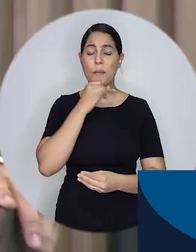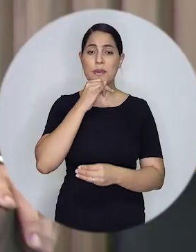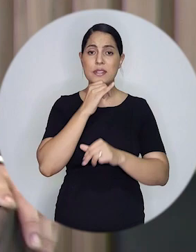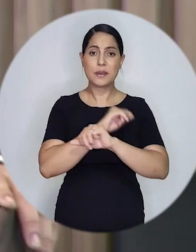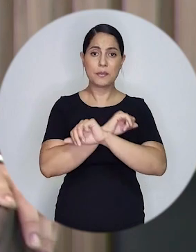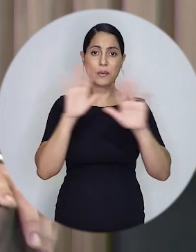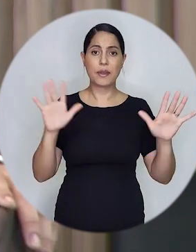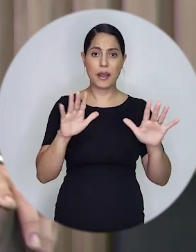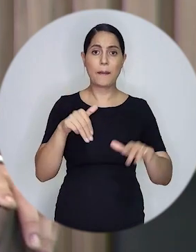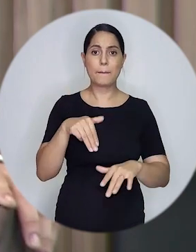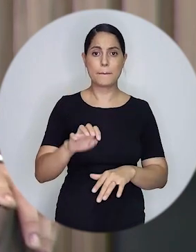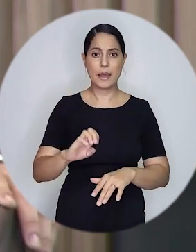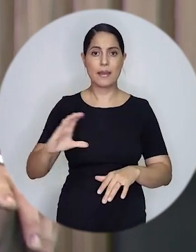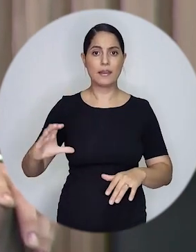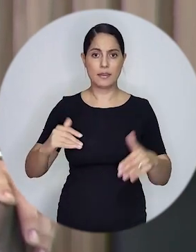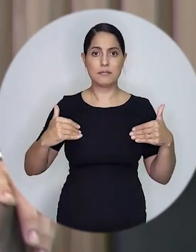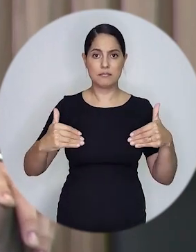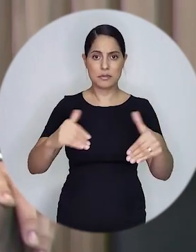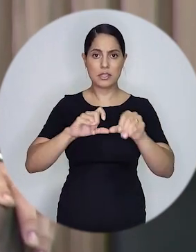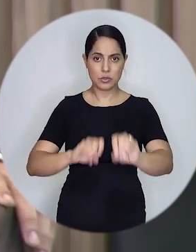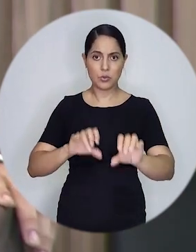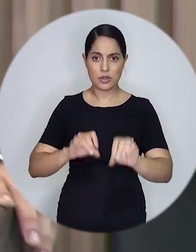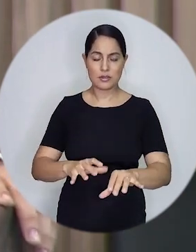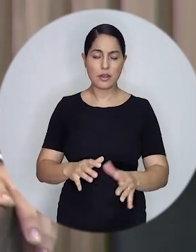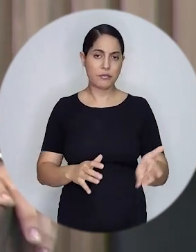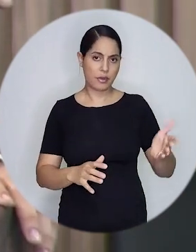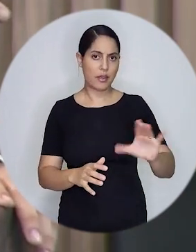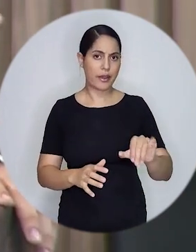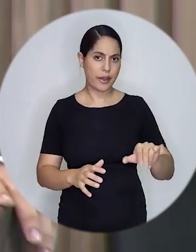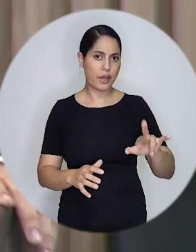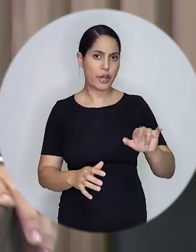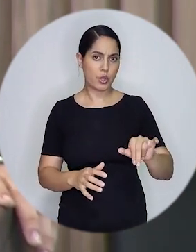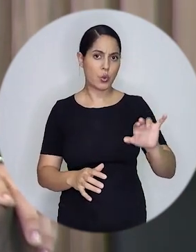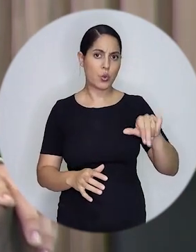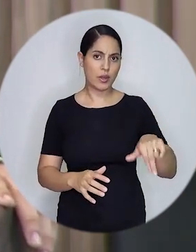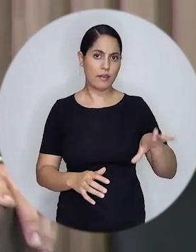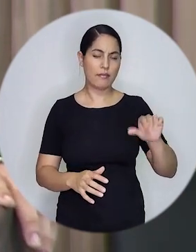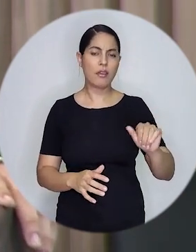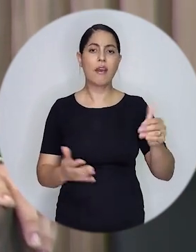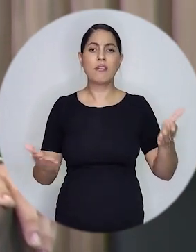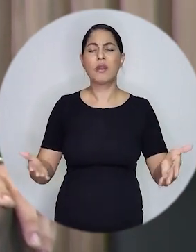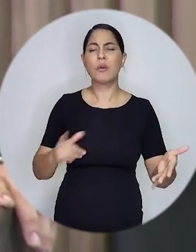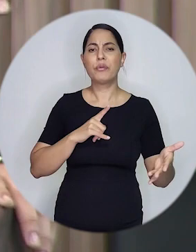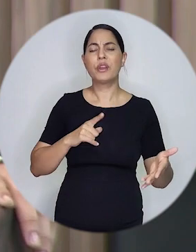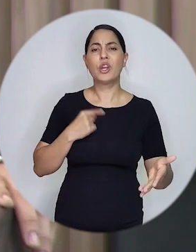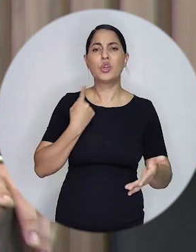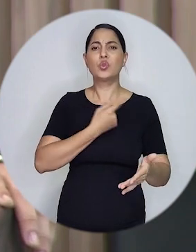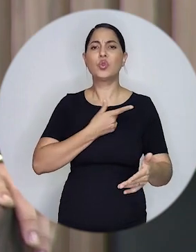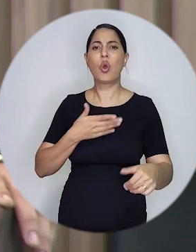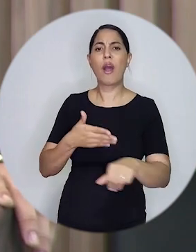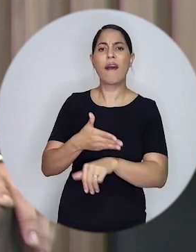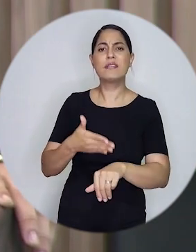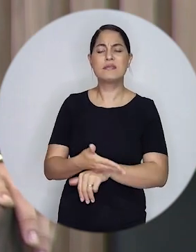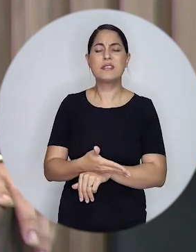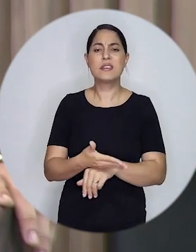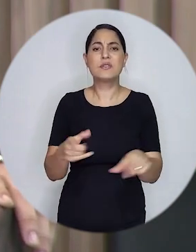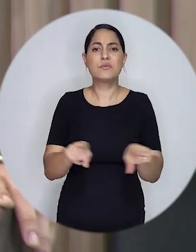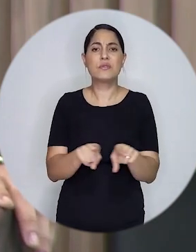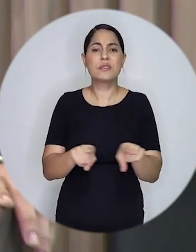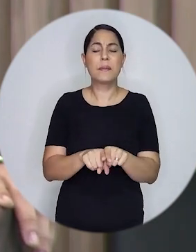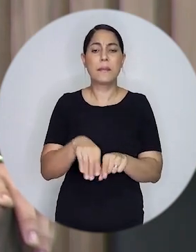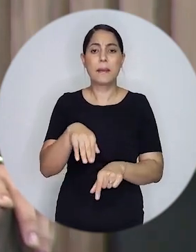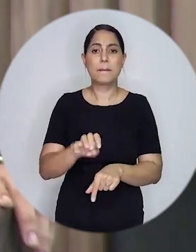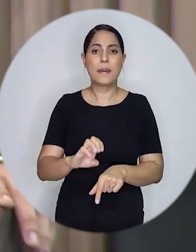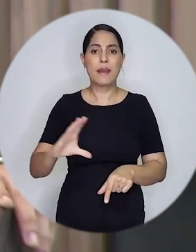Hoje já facilitou mais com o próprio sistema do MEC, Carolina Bori, né? Mas para que você chegue